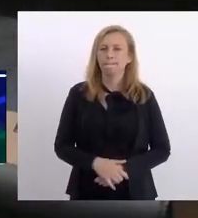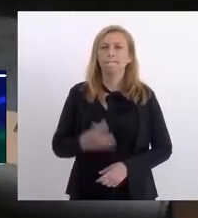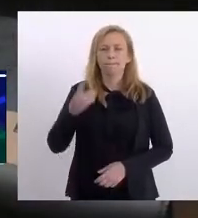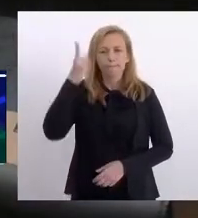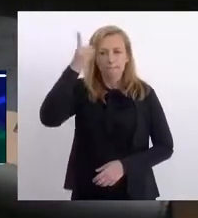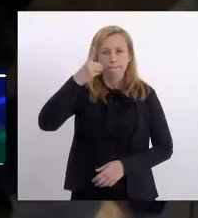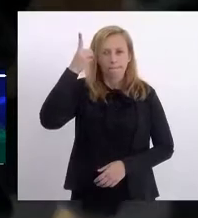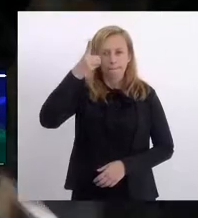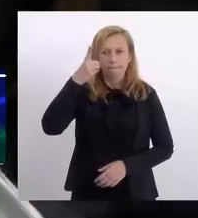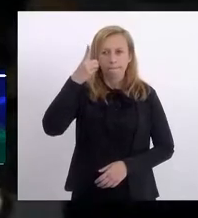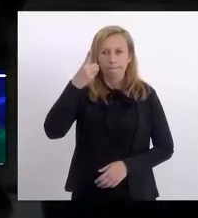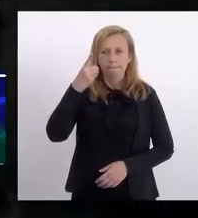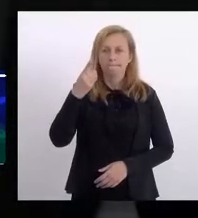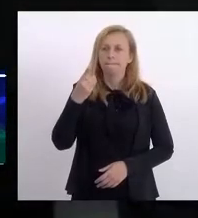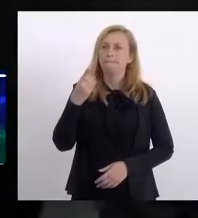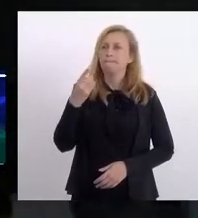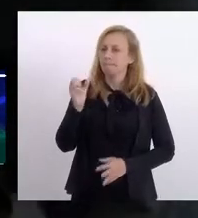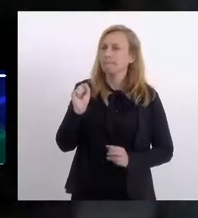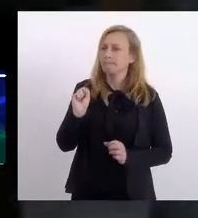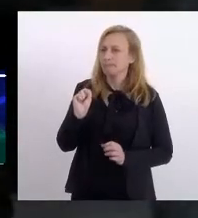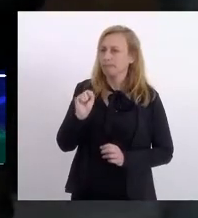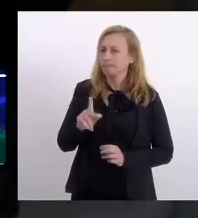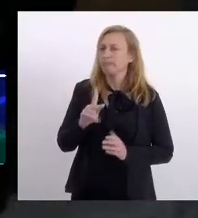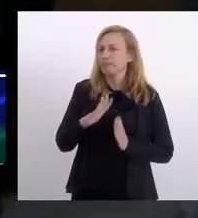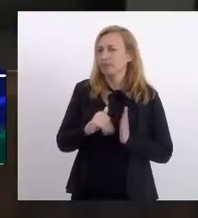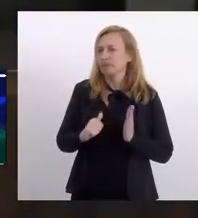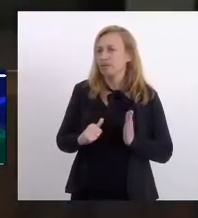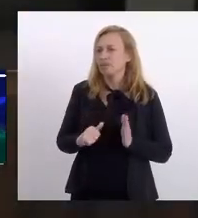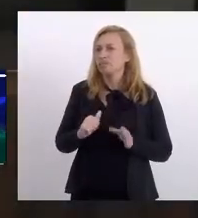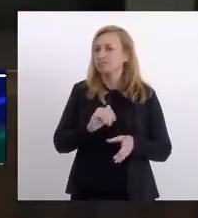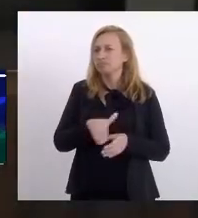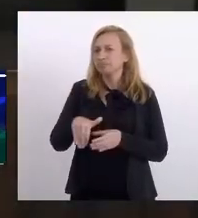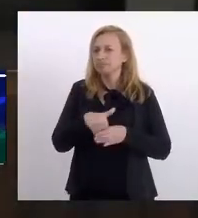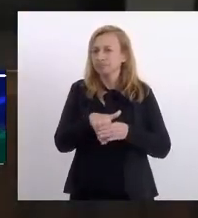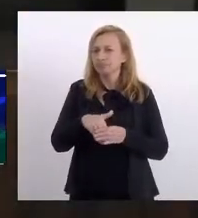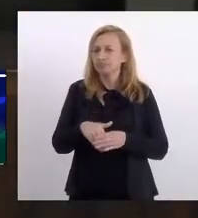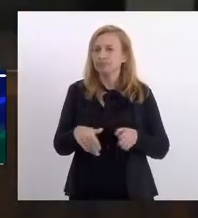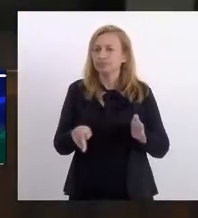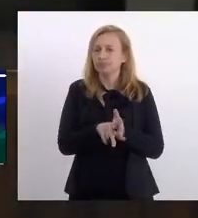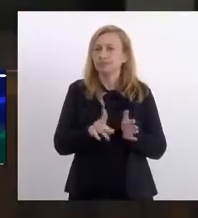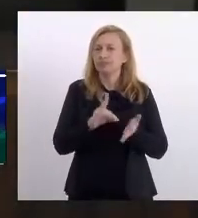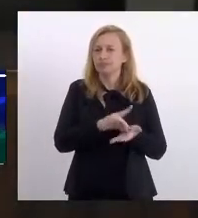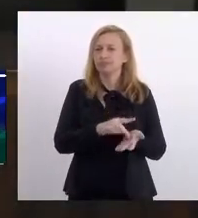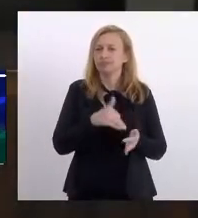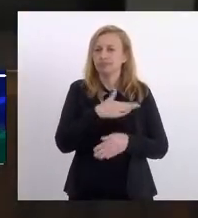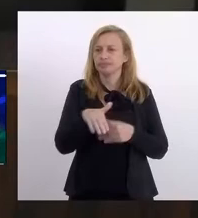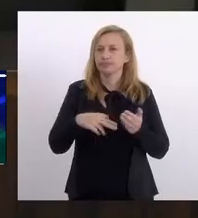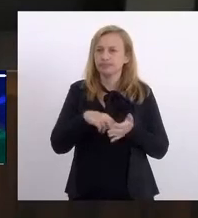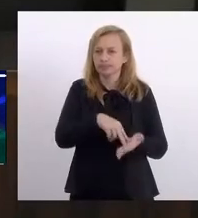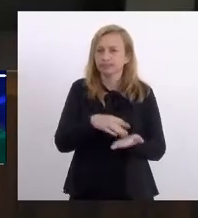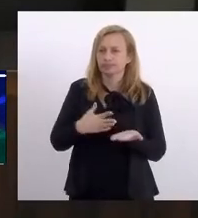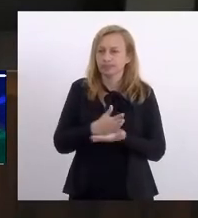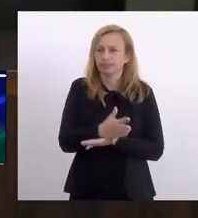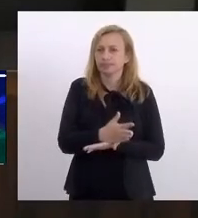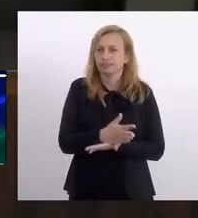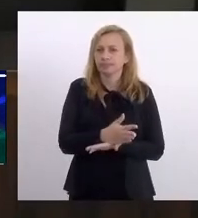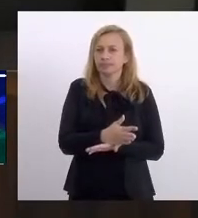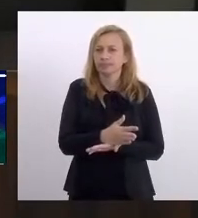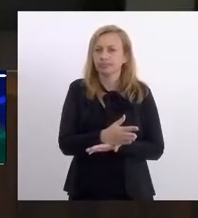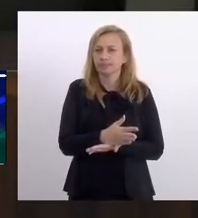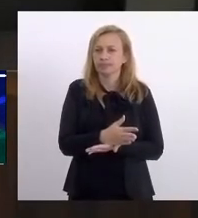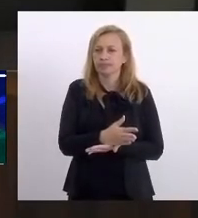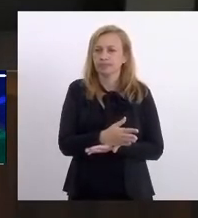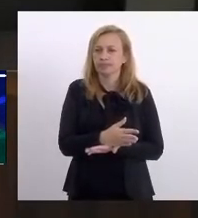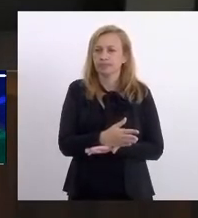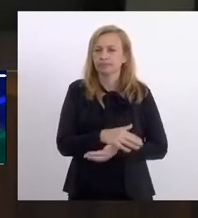Deputado... Ok, está retirado. Então, em votação, projeto original. Os senhores que aprovam, permaneçam como estão aprovados.